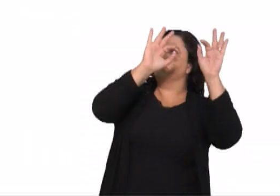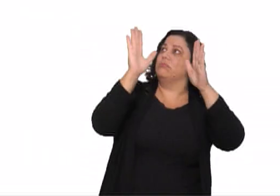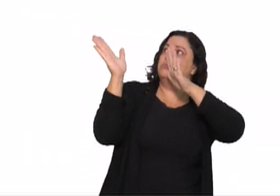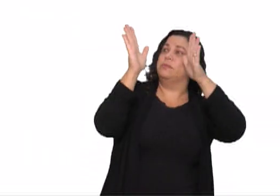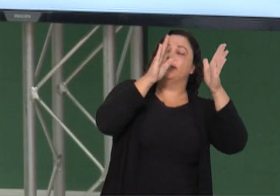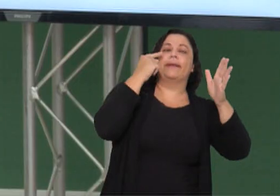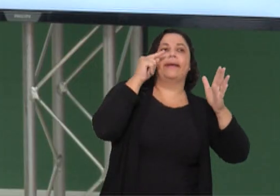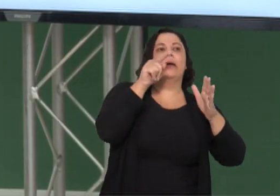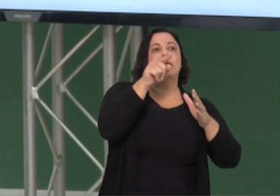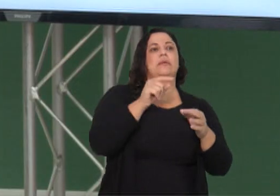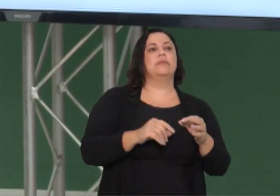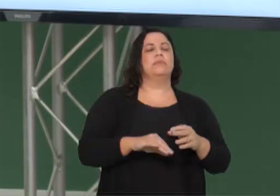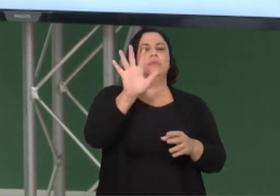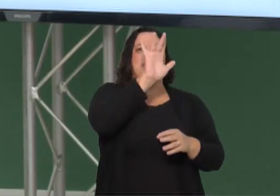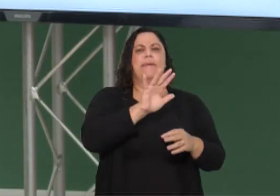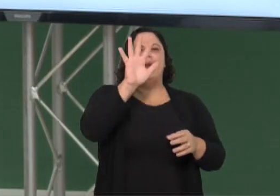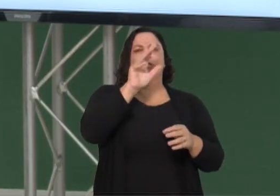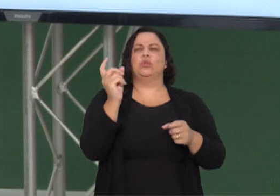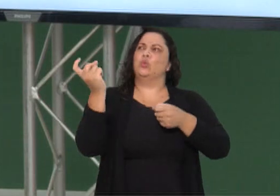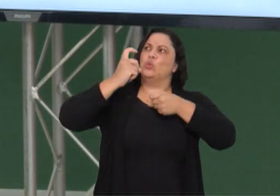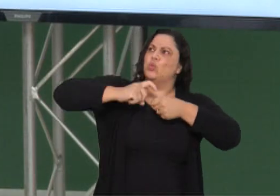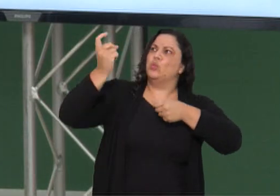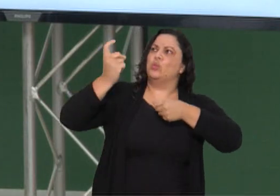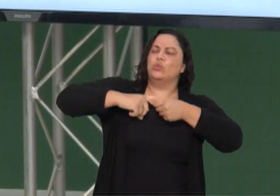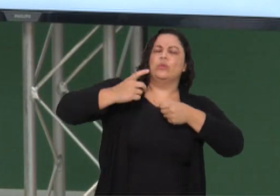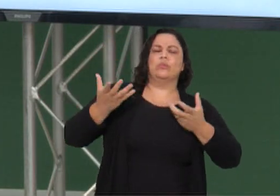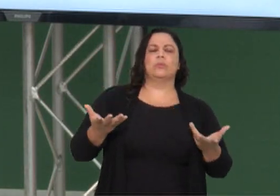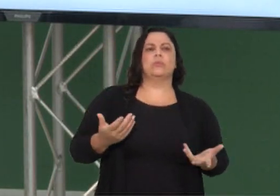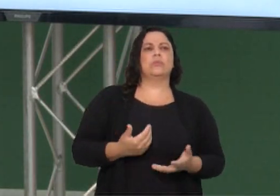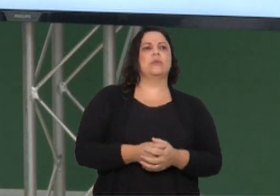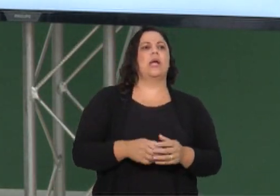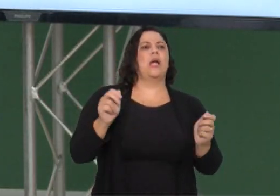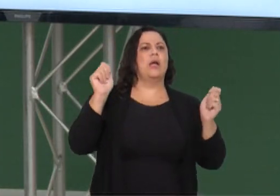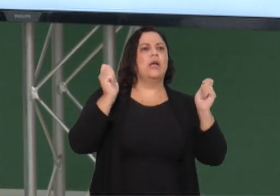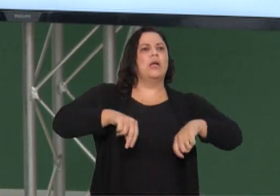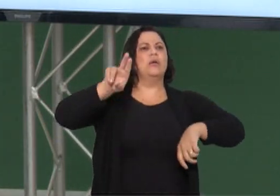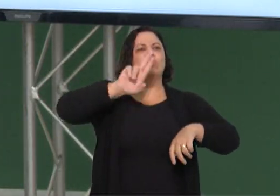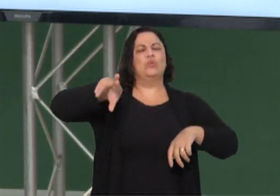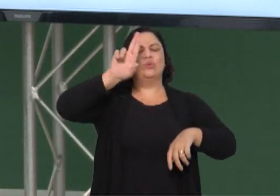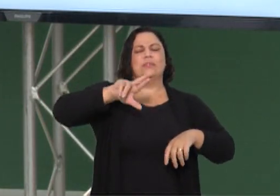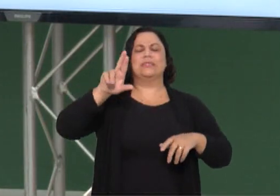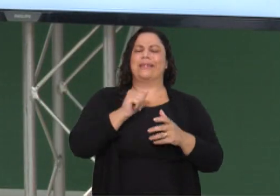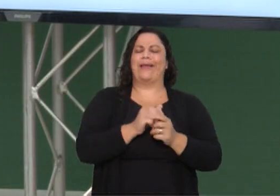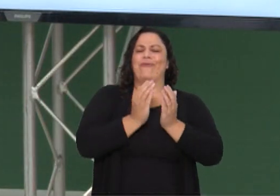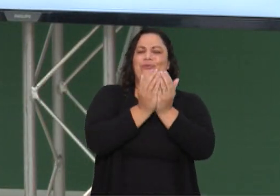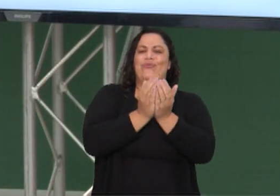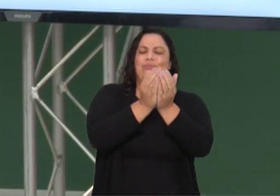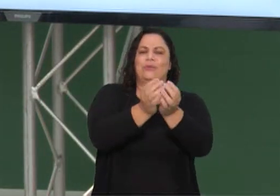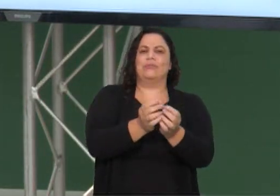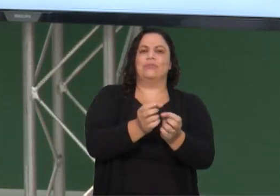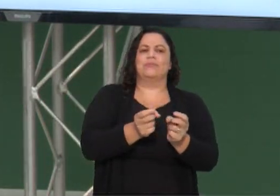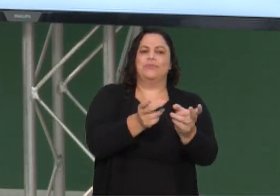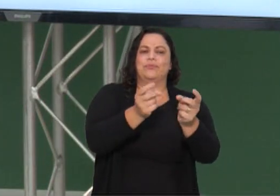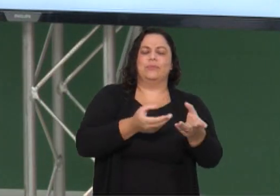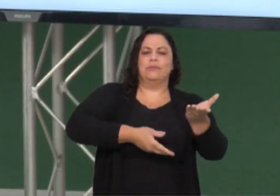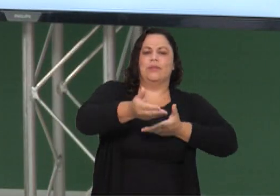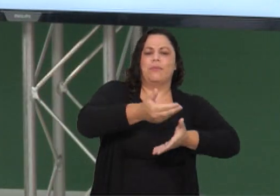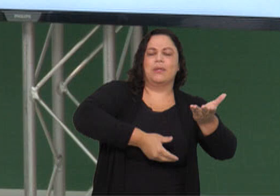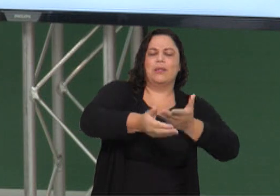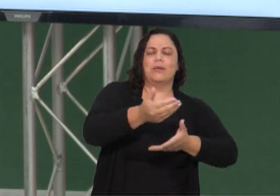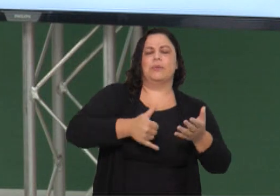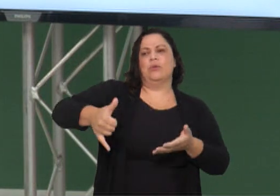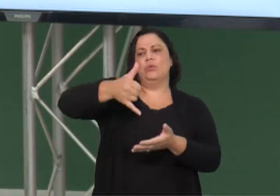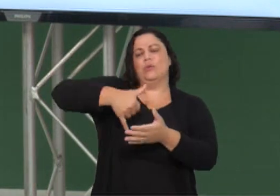ânfora, deixa eu só voltar rapidinho aqui. Eles usavam, inclusive, para o comércio marítimo por causa do azeite e do vinho, que o comércio marítimo,